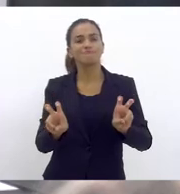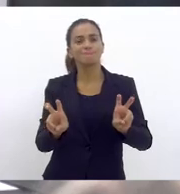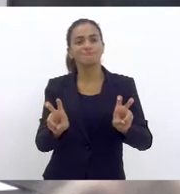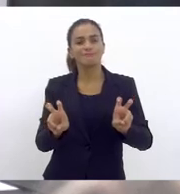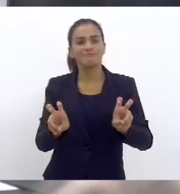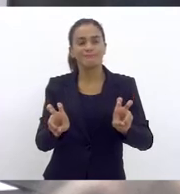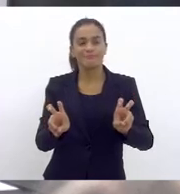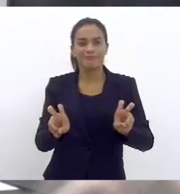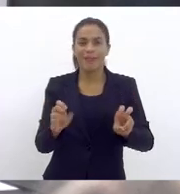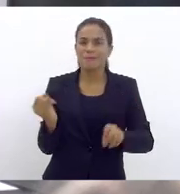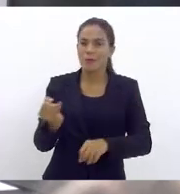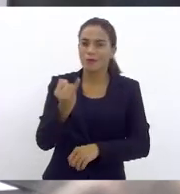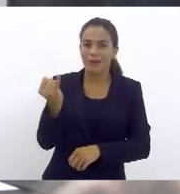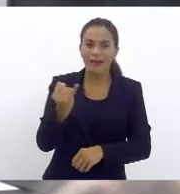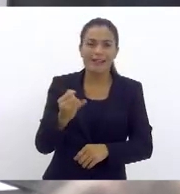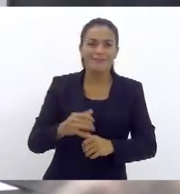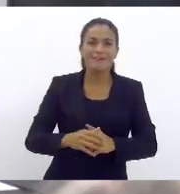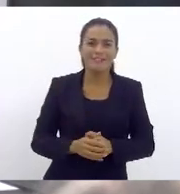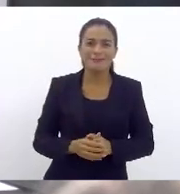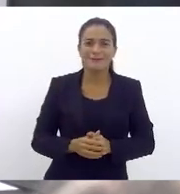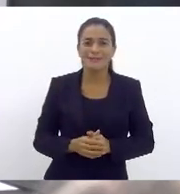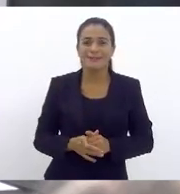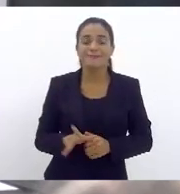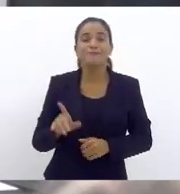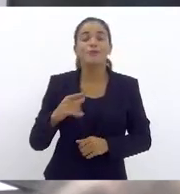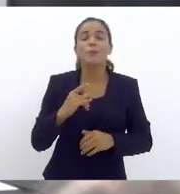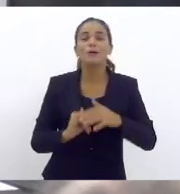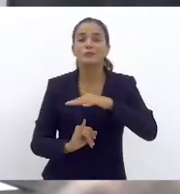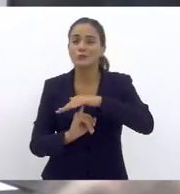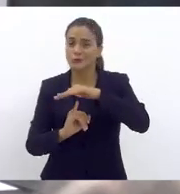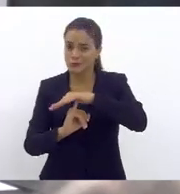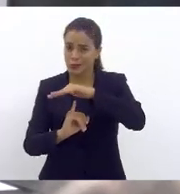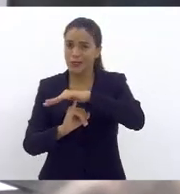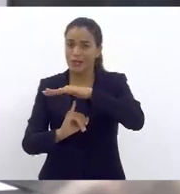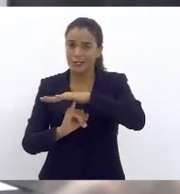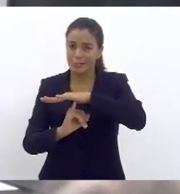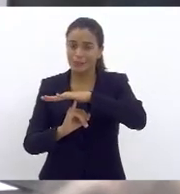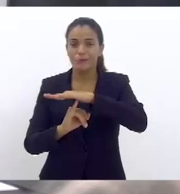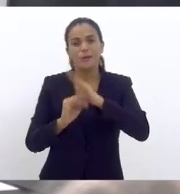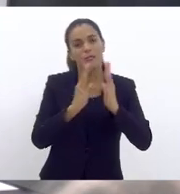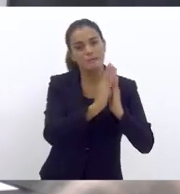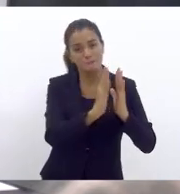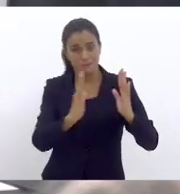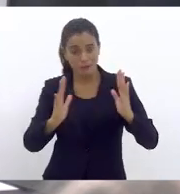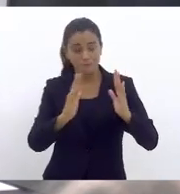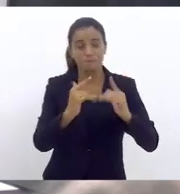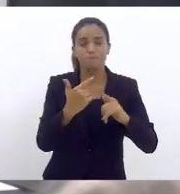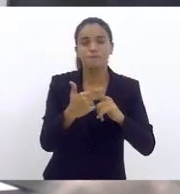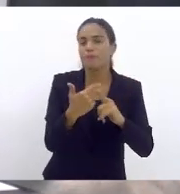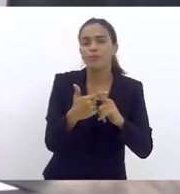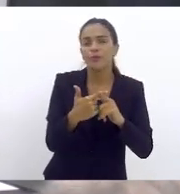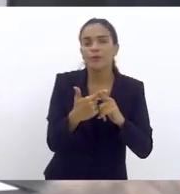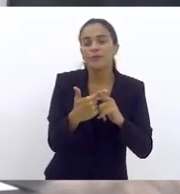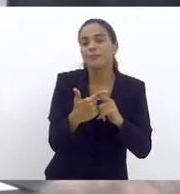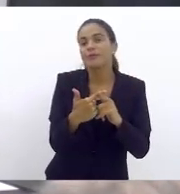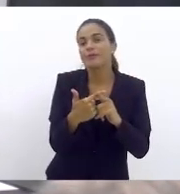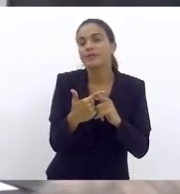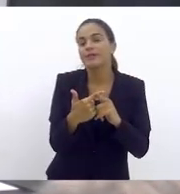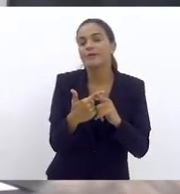como é importante Ela seria a necessidade de uma institucionalização desse processo que enquanto